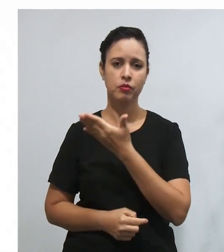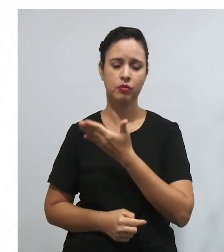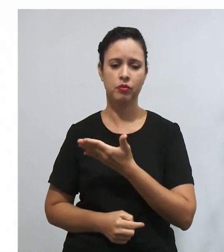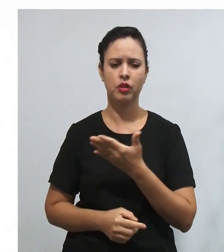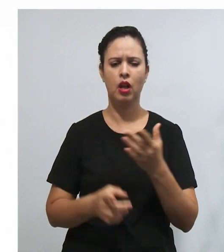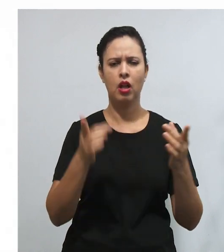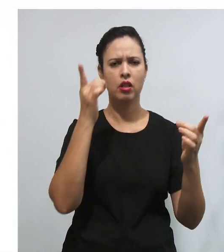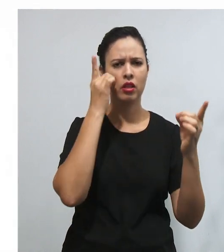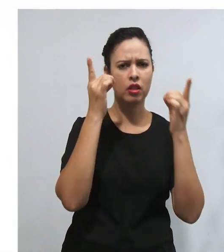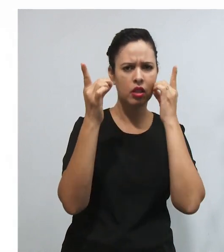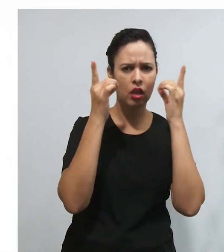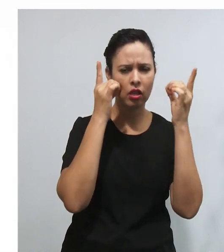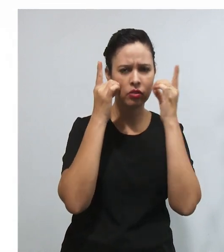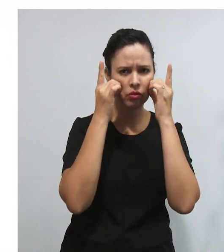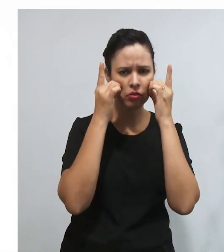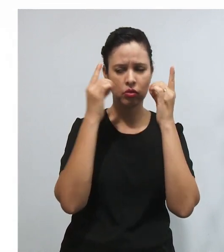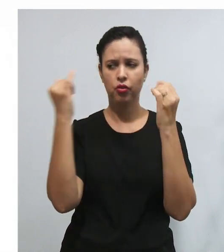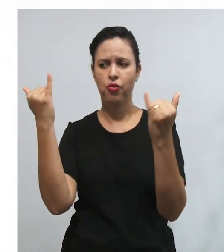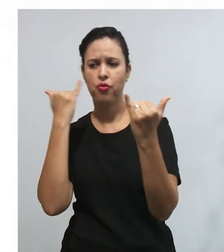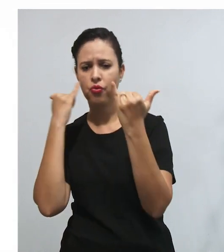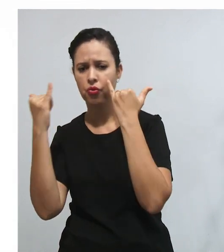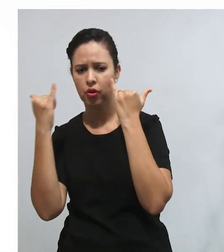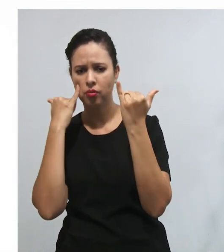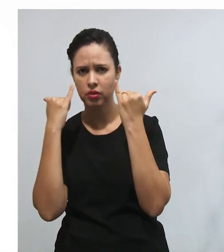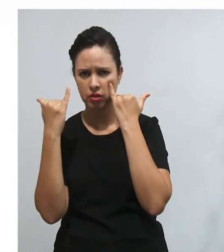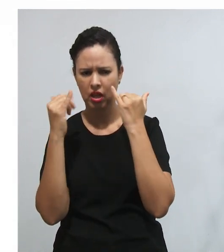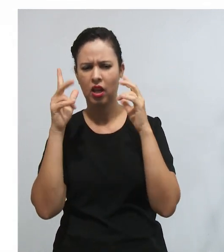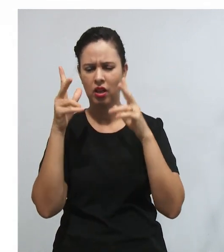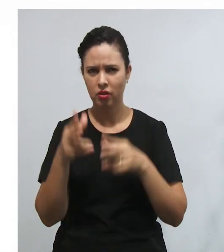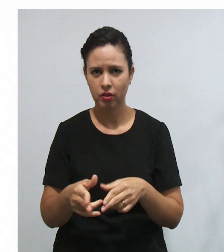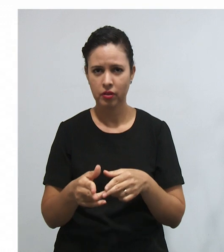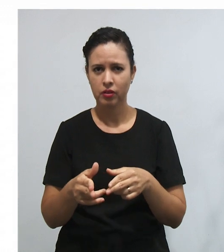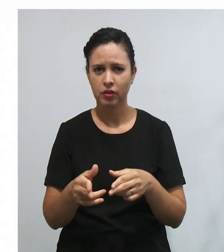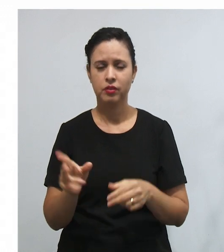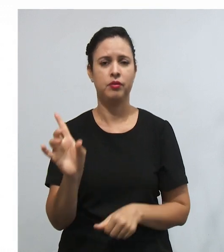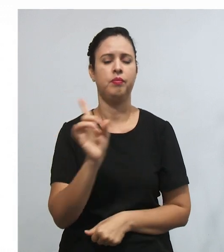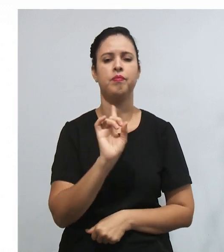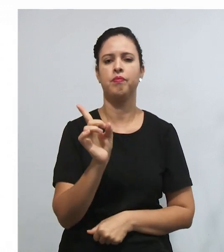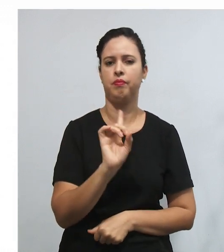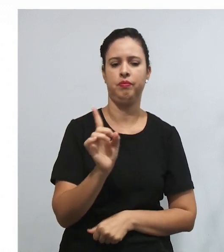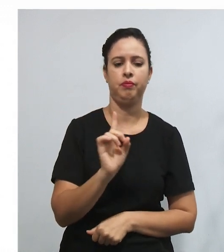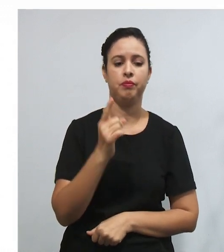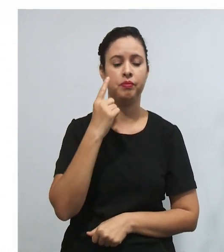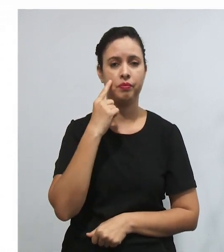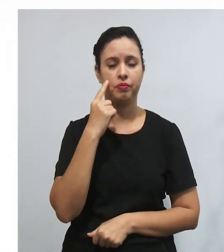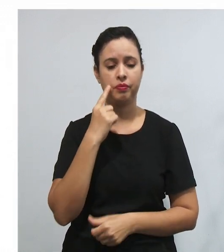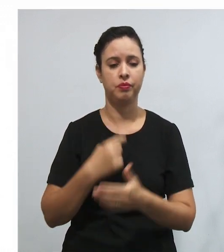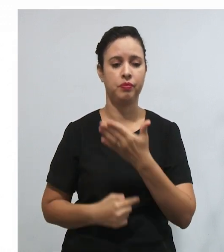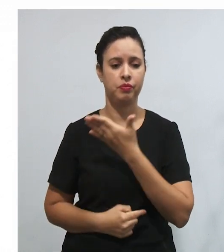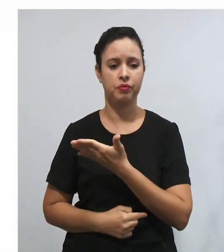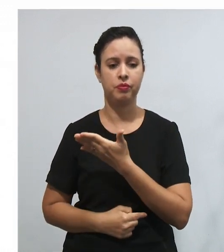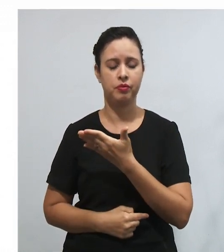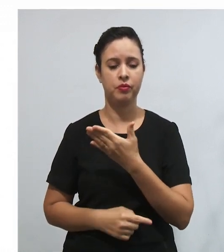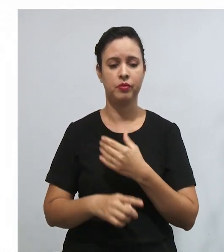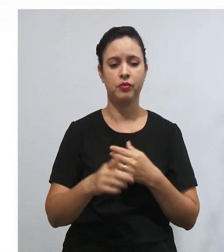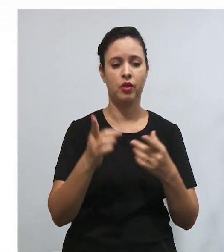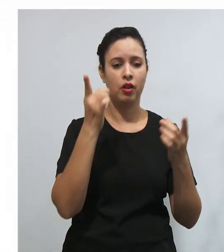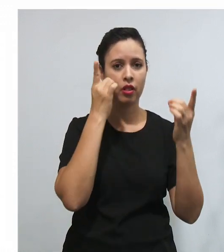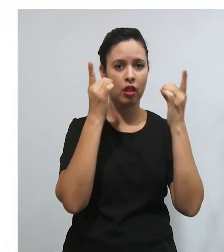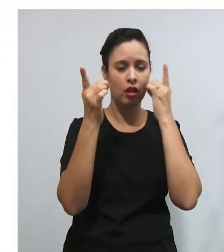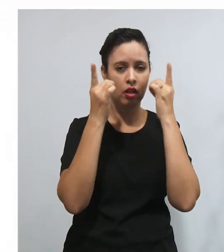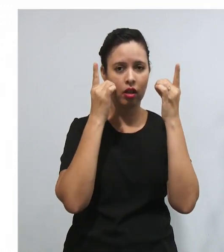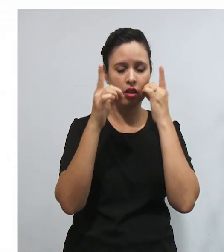dado e informação é a mesma coisa? Então, vou trazer a definição primeiro do que é dado. Um dado, ele é uma